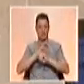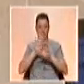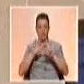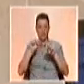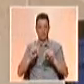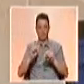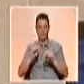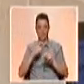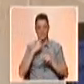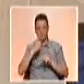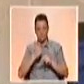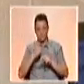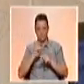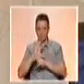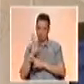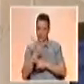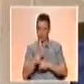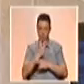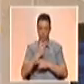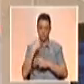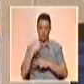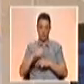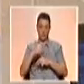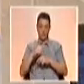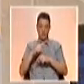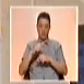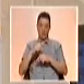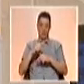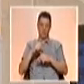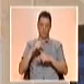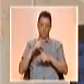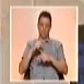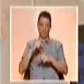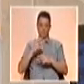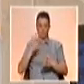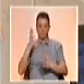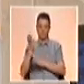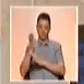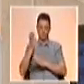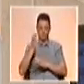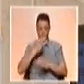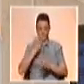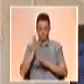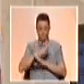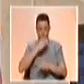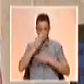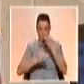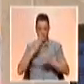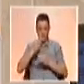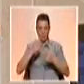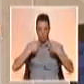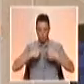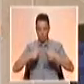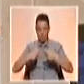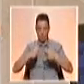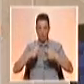questão que envolve muitas entidades e, portanto, quando eu falava há pouco também que, claro que o consumidor tem um papel,